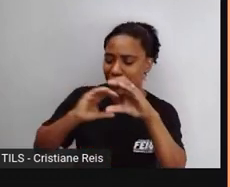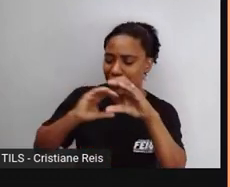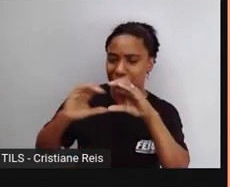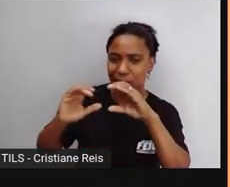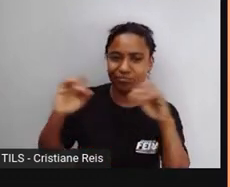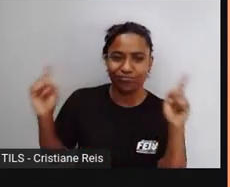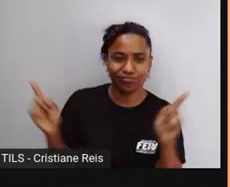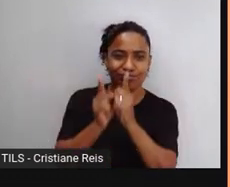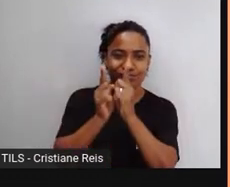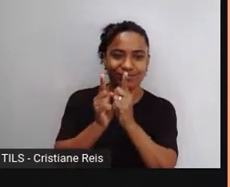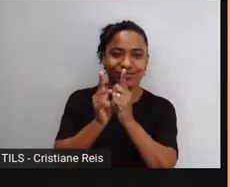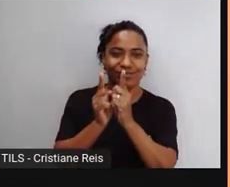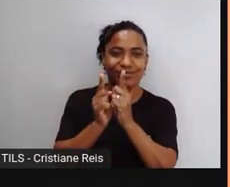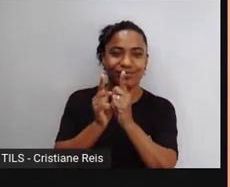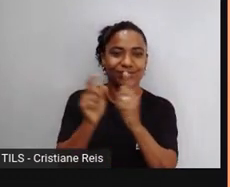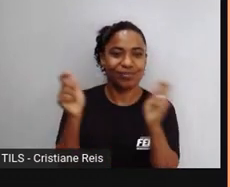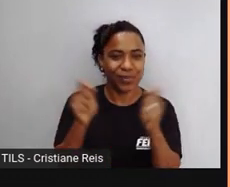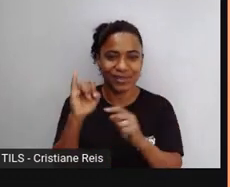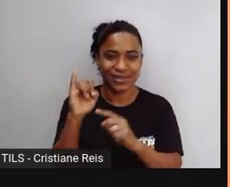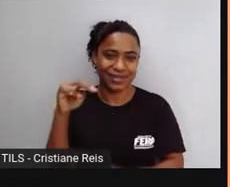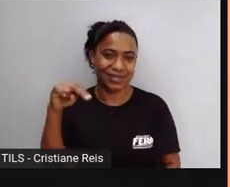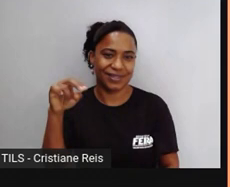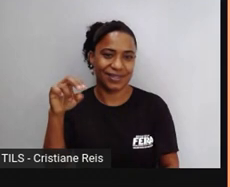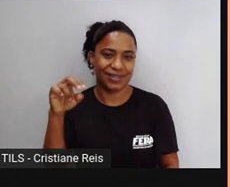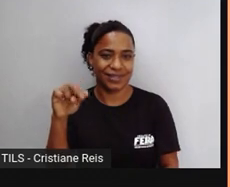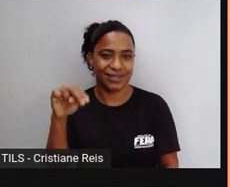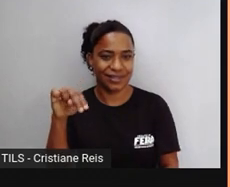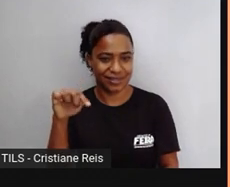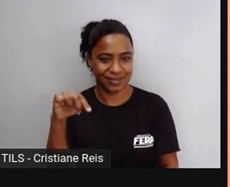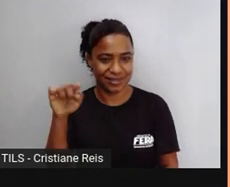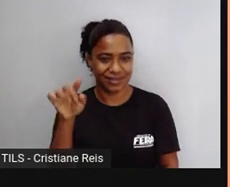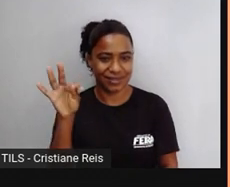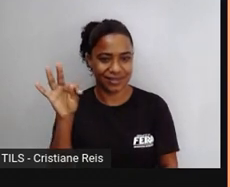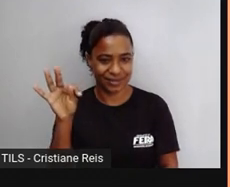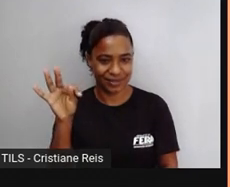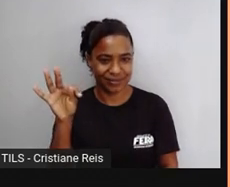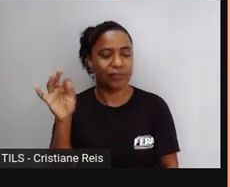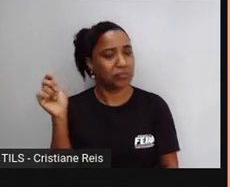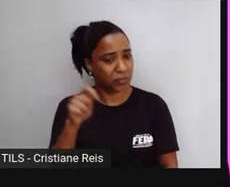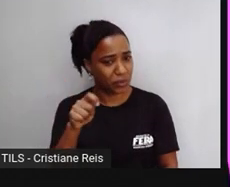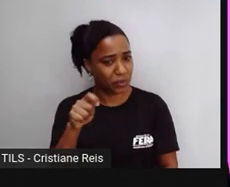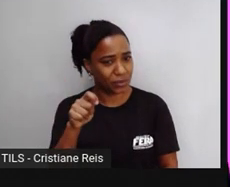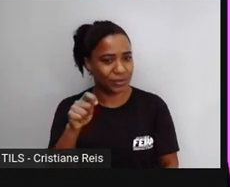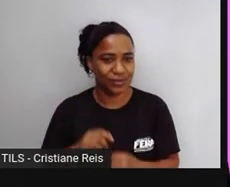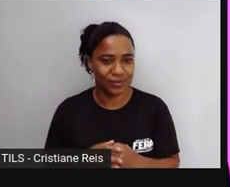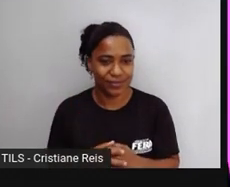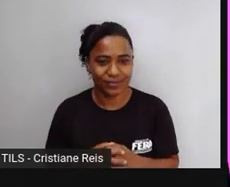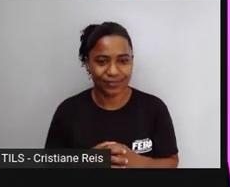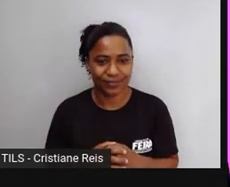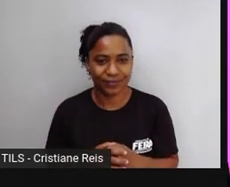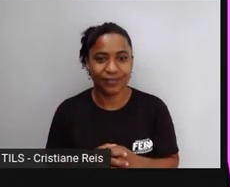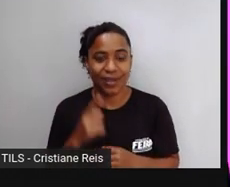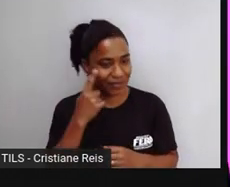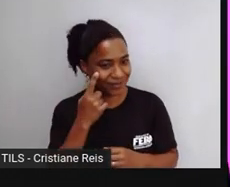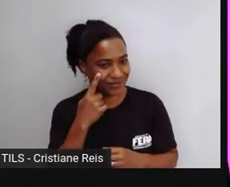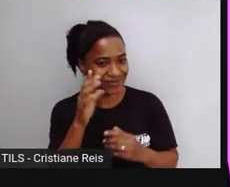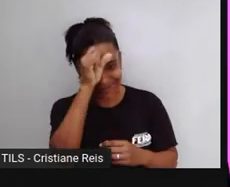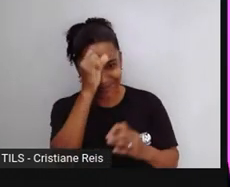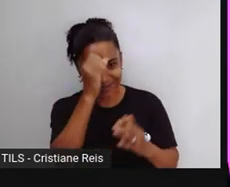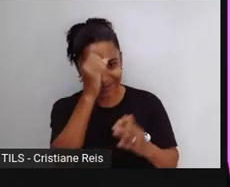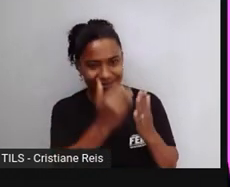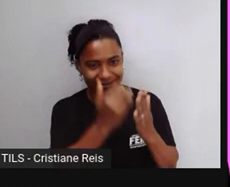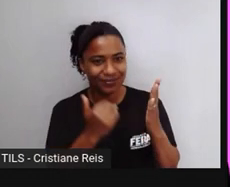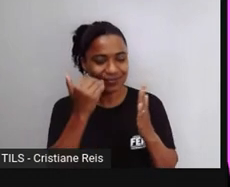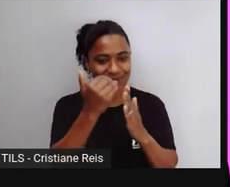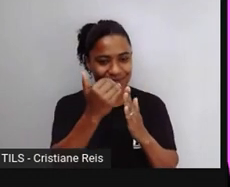contrata. Isn't, aren't. Ok, students? Mas temos um pouco mais a aprender sobre isso.